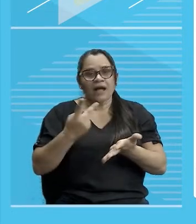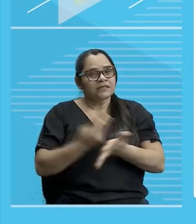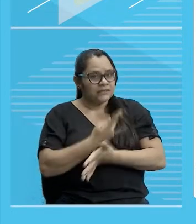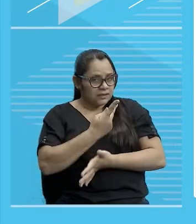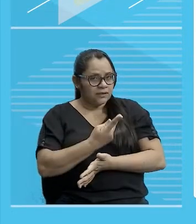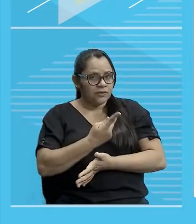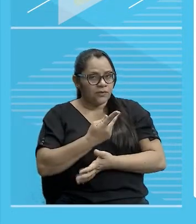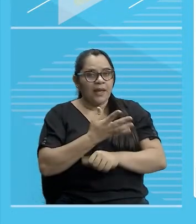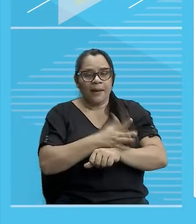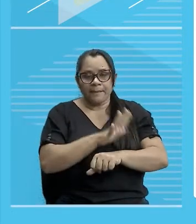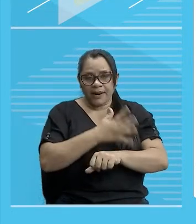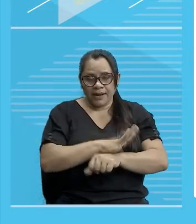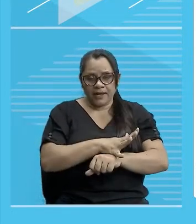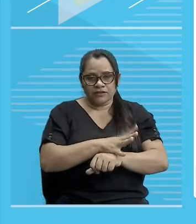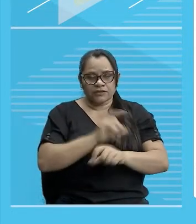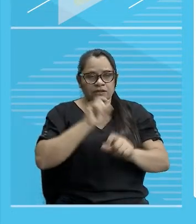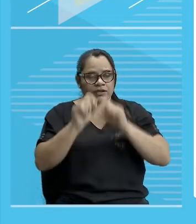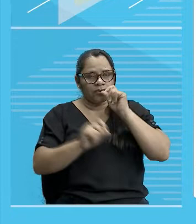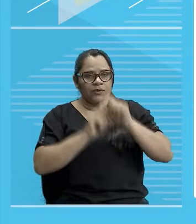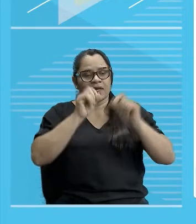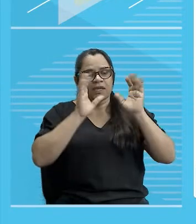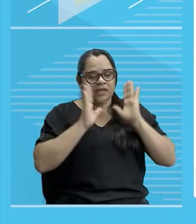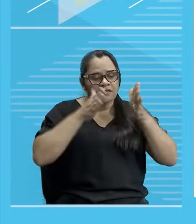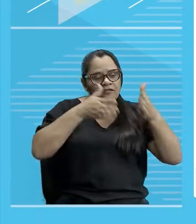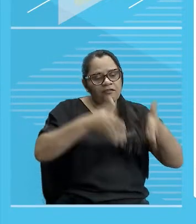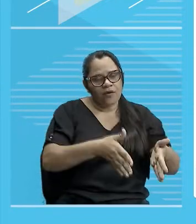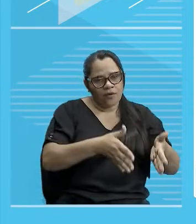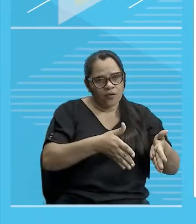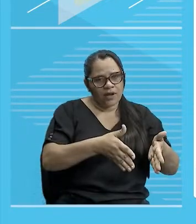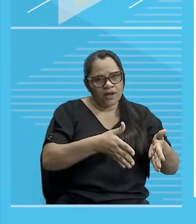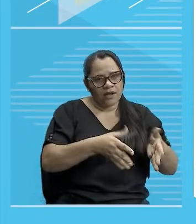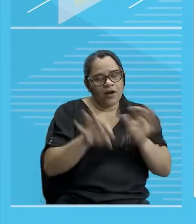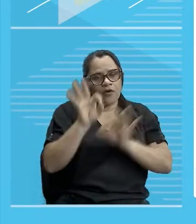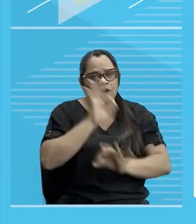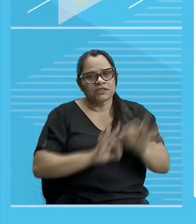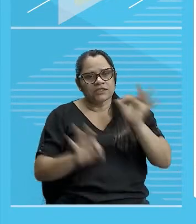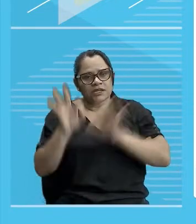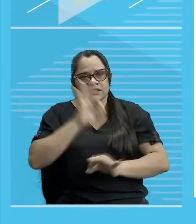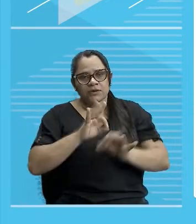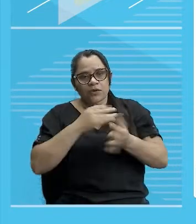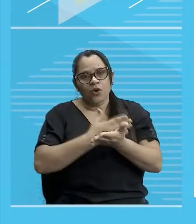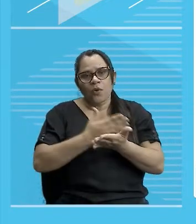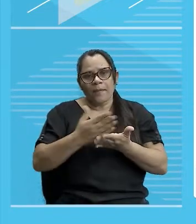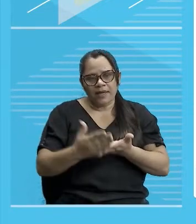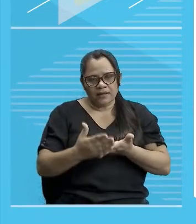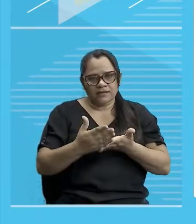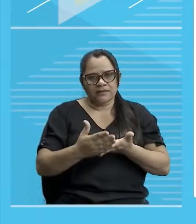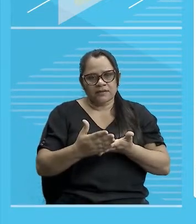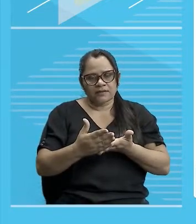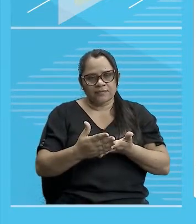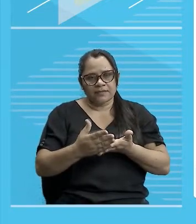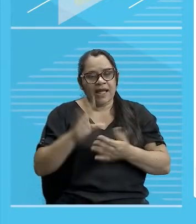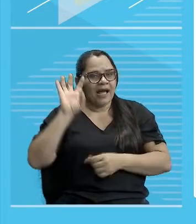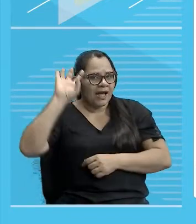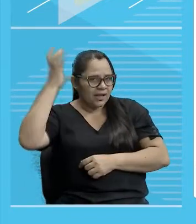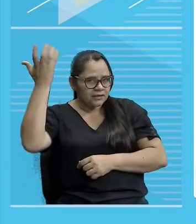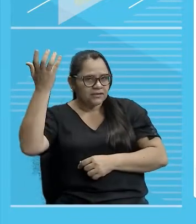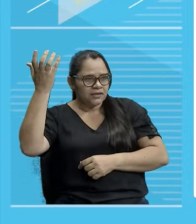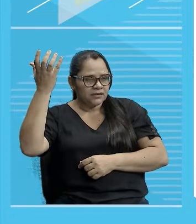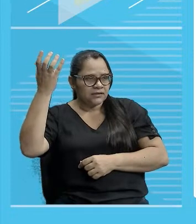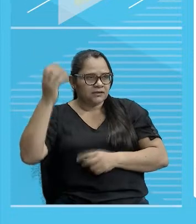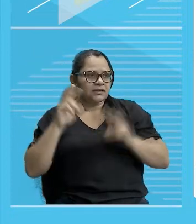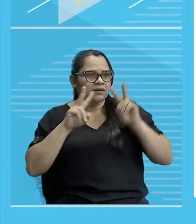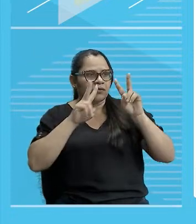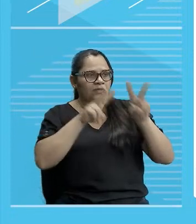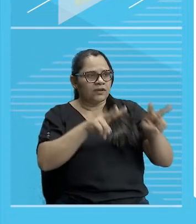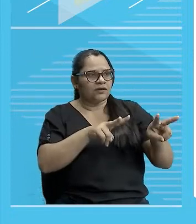nesse ponto que determina o planejamento e começa a ação elabora a partir daí o que eu